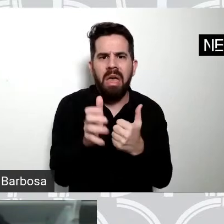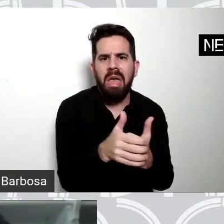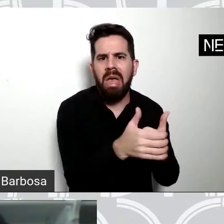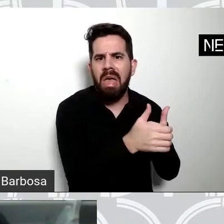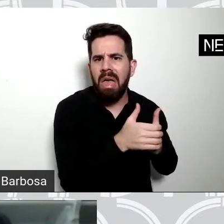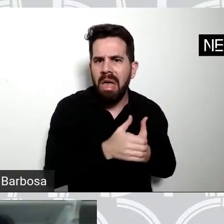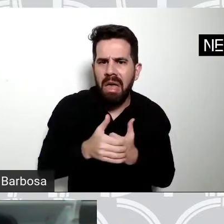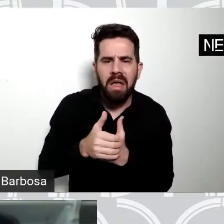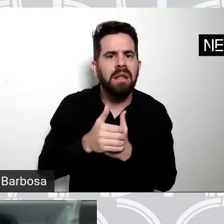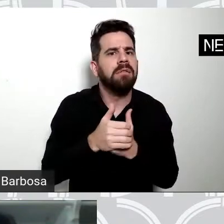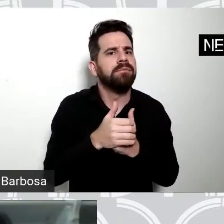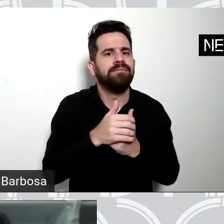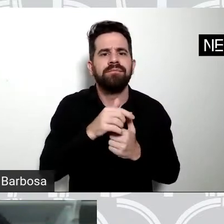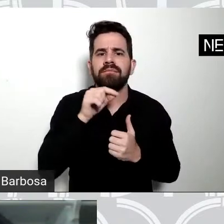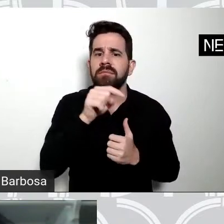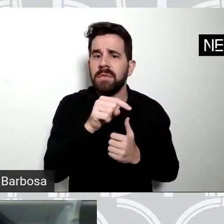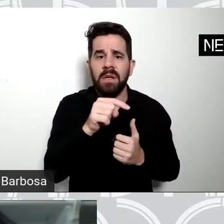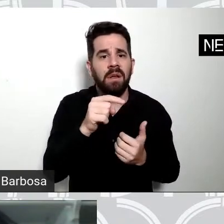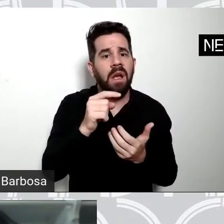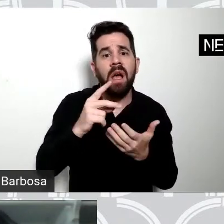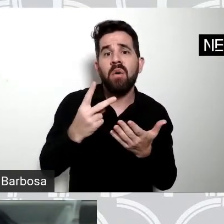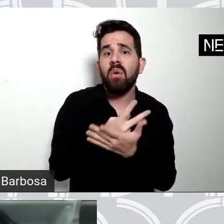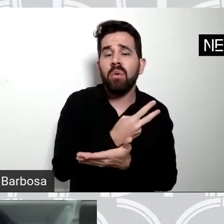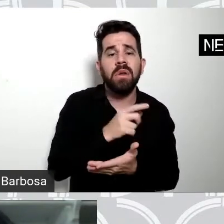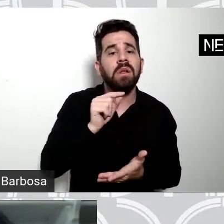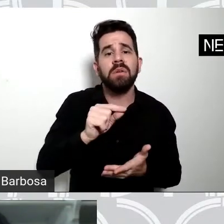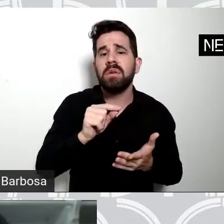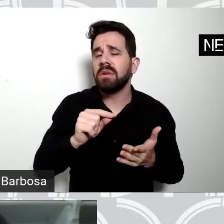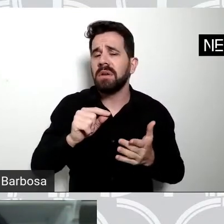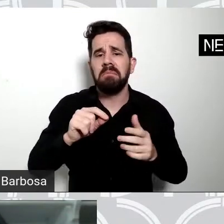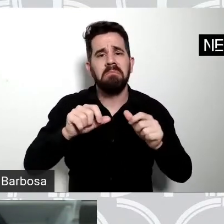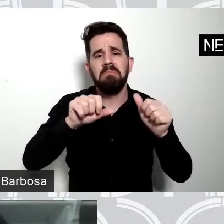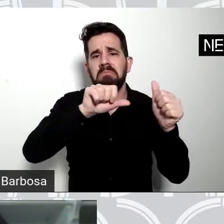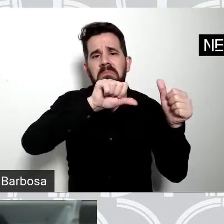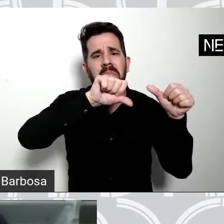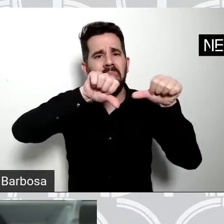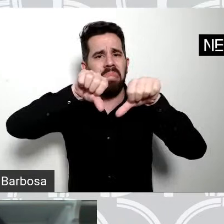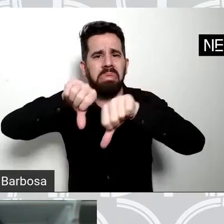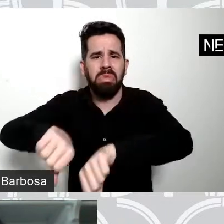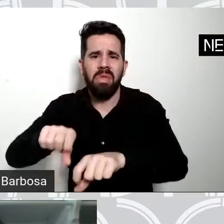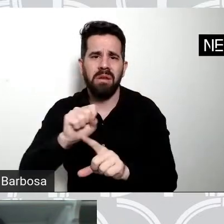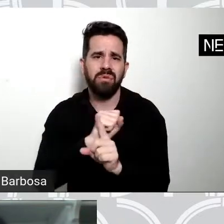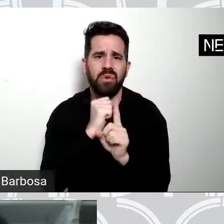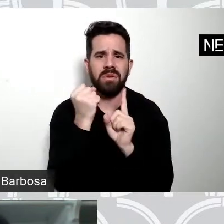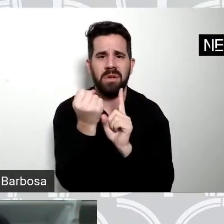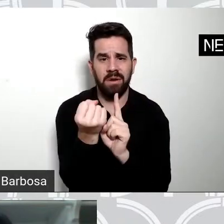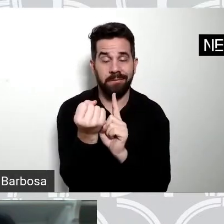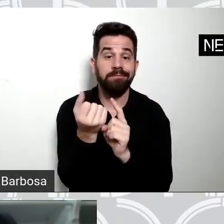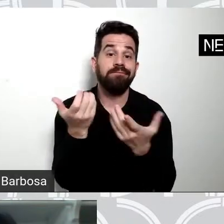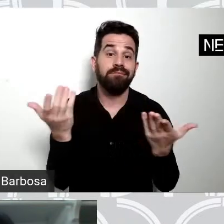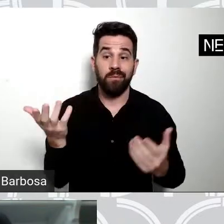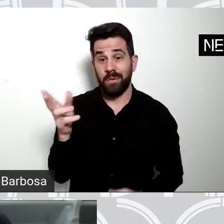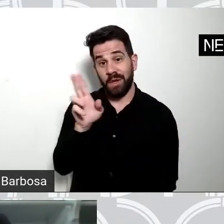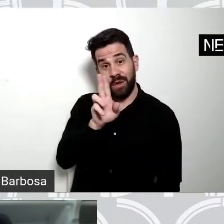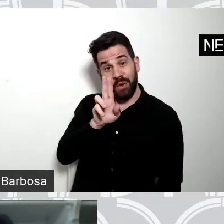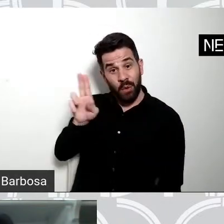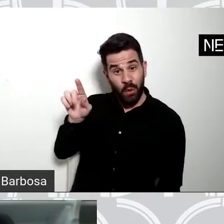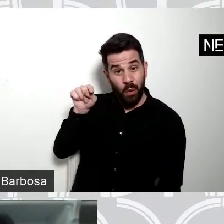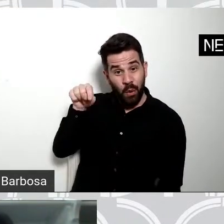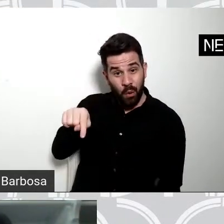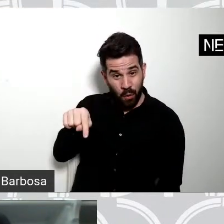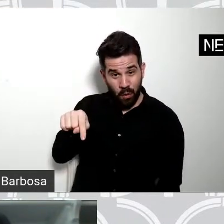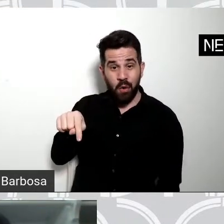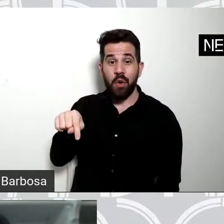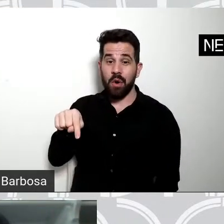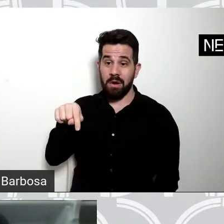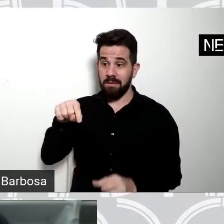da desigualdade social, o fosso da exclusão. Então, o nome do evento é História da Tradução